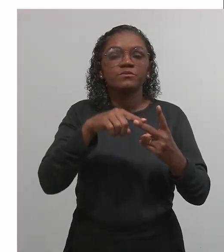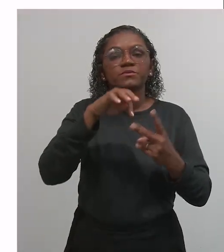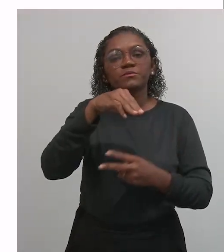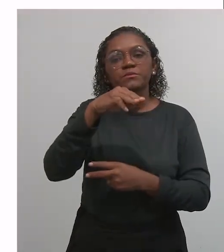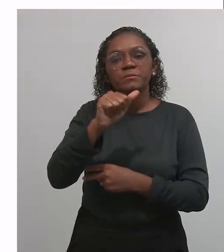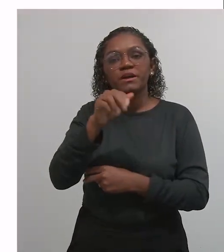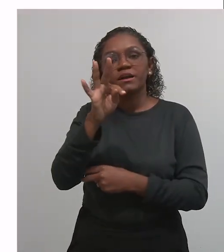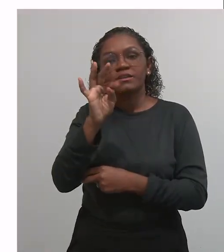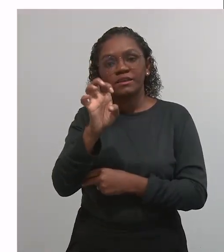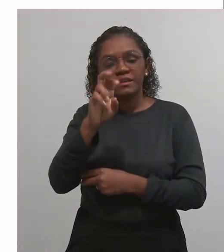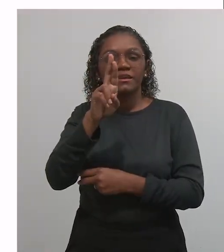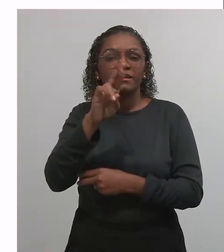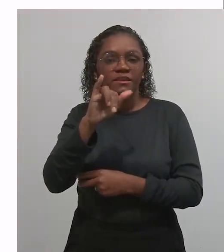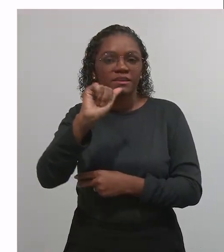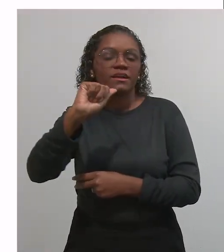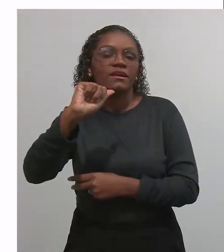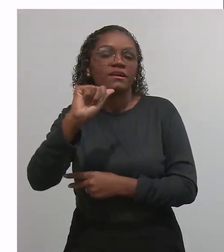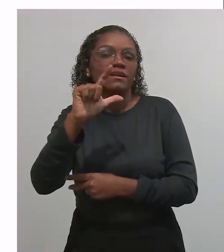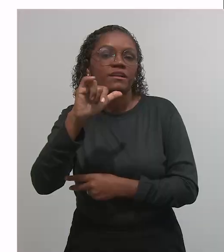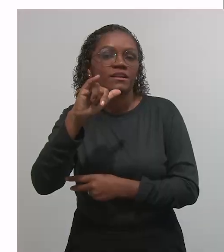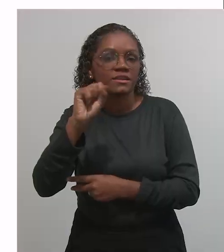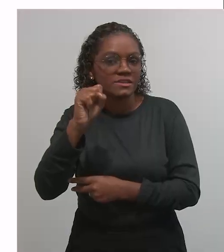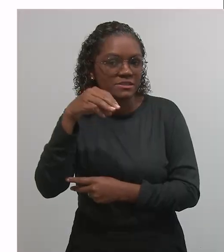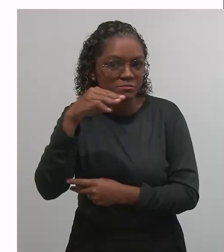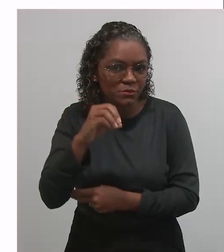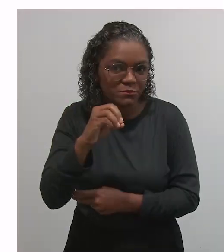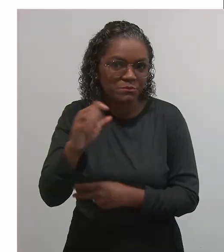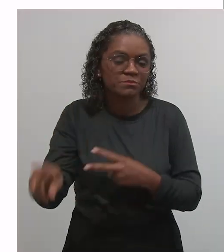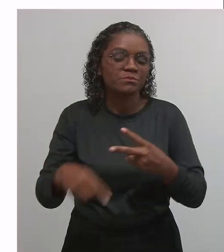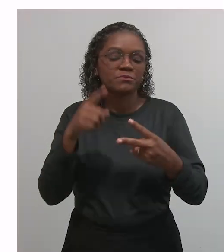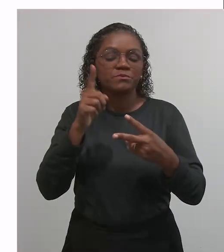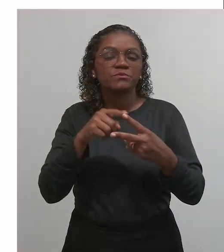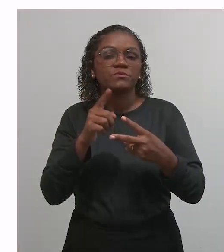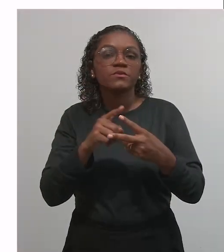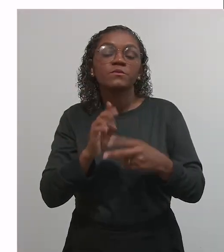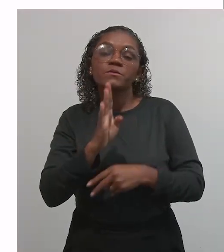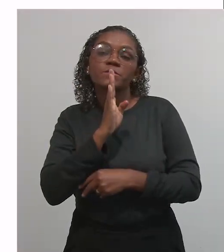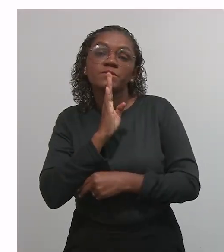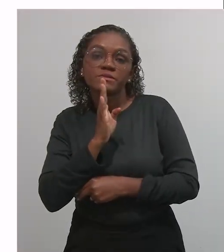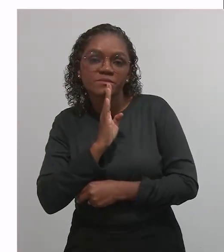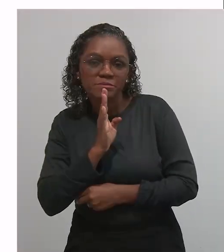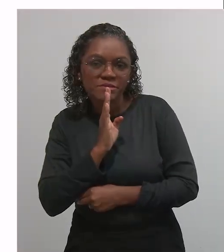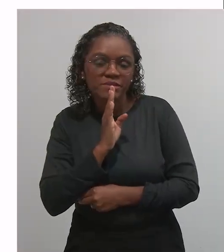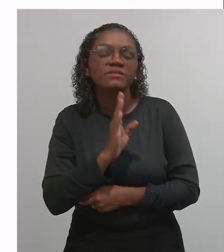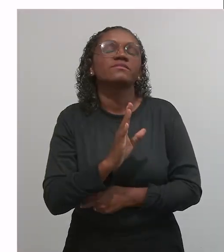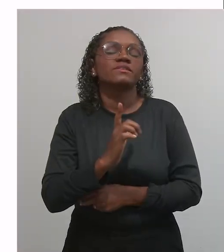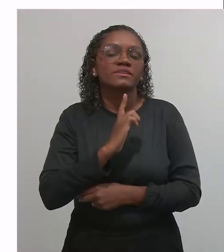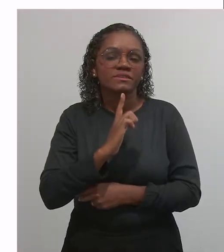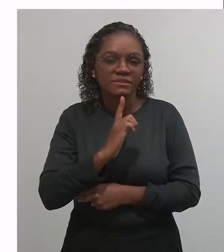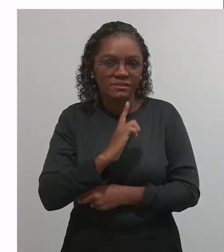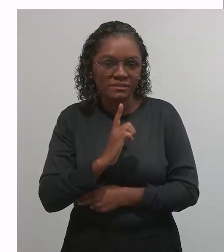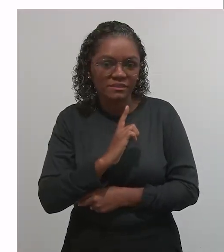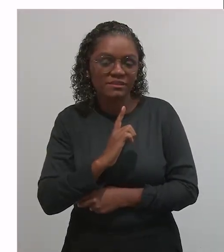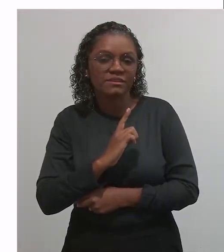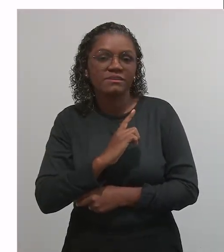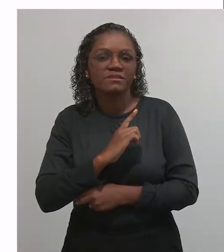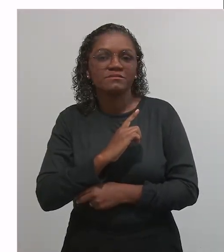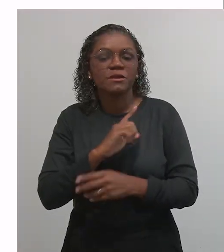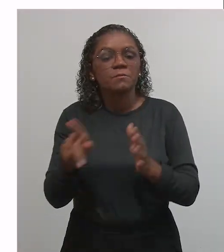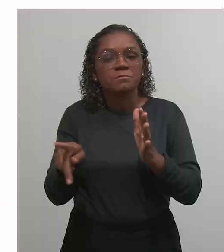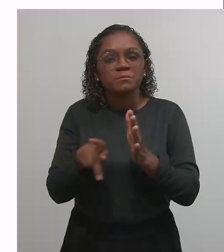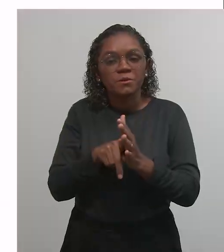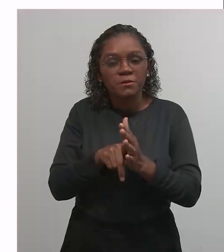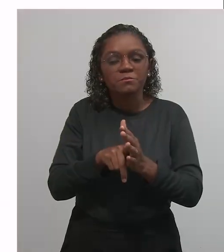nós podemos iniciar pelo entendimento de que o conhecimento ele existe enquanto um aspecto inerente ao